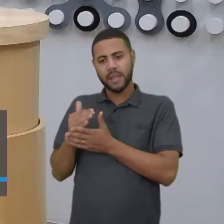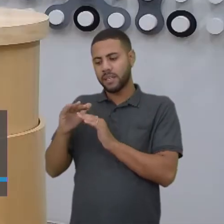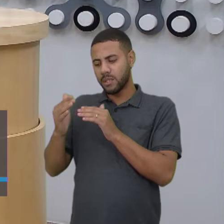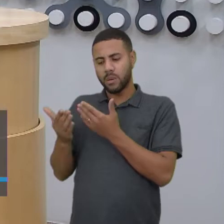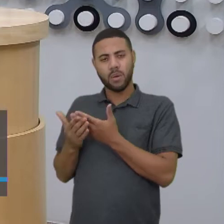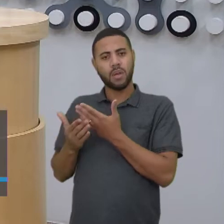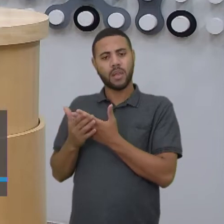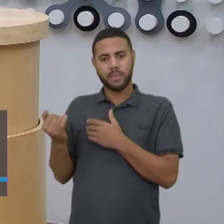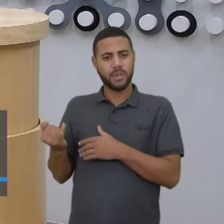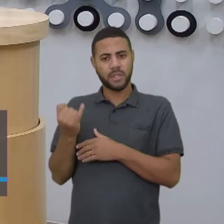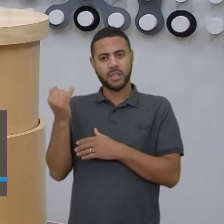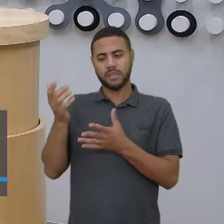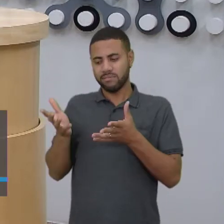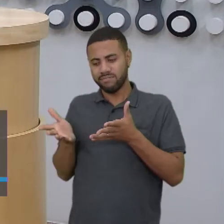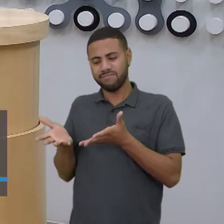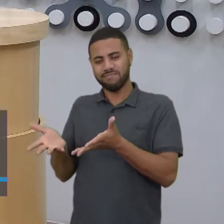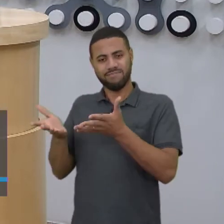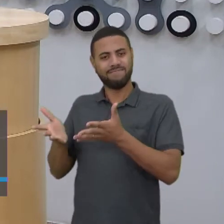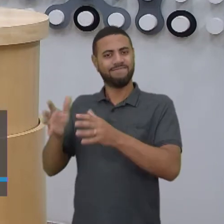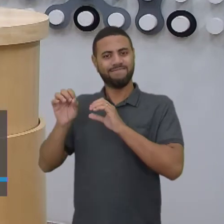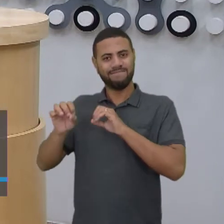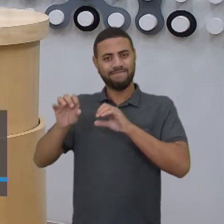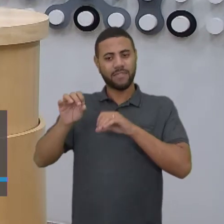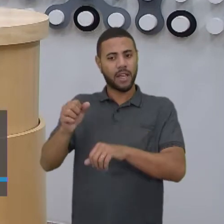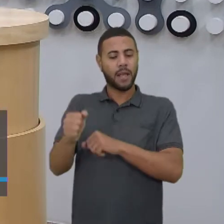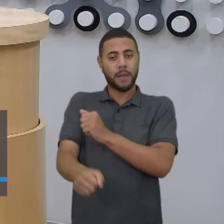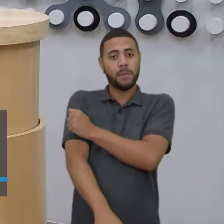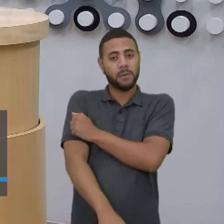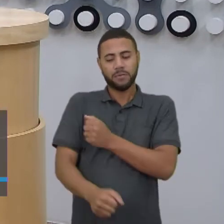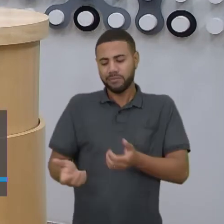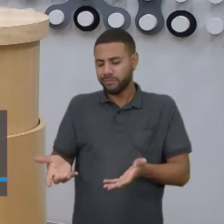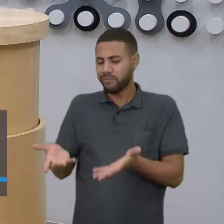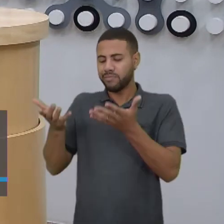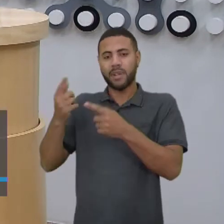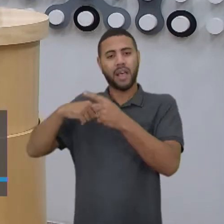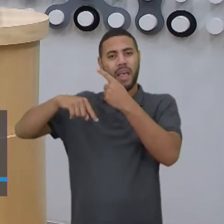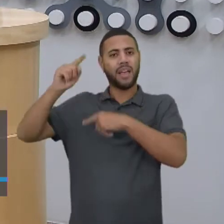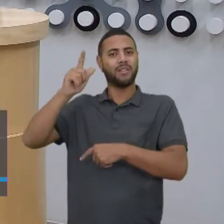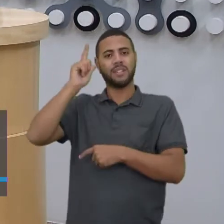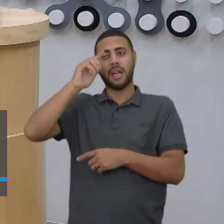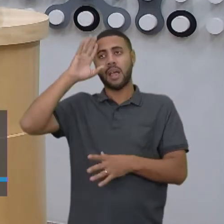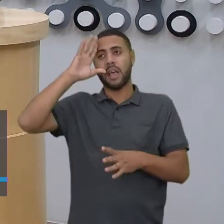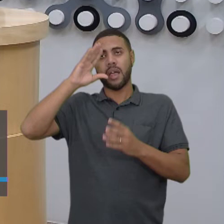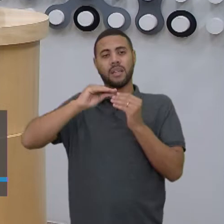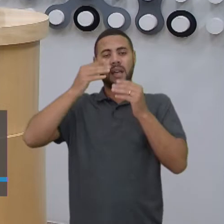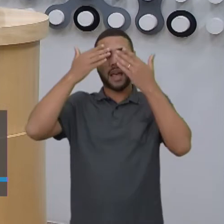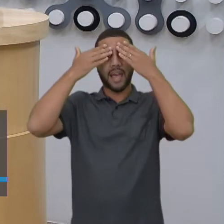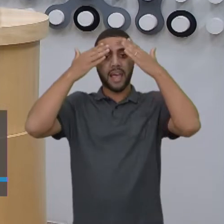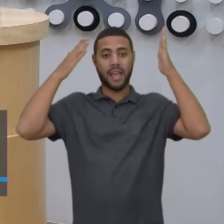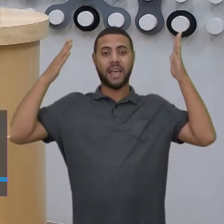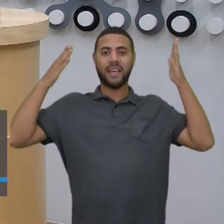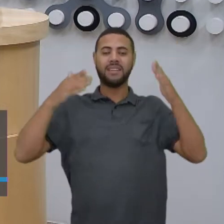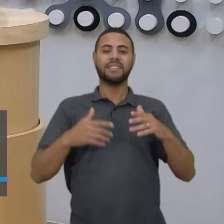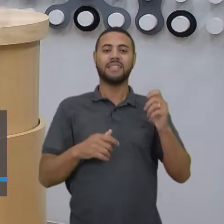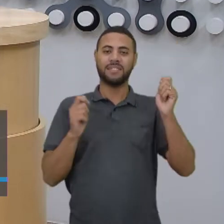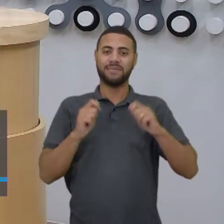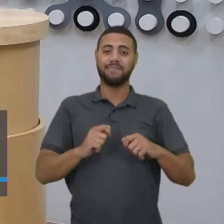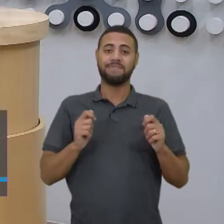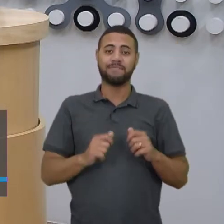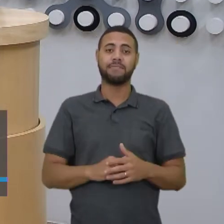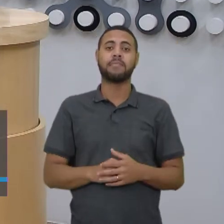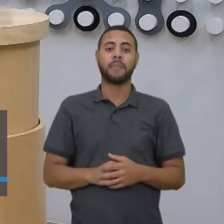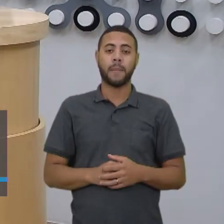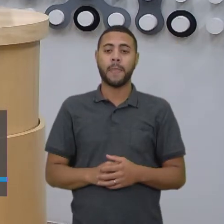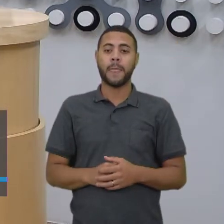escola. Eu acho que a escola é o que dá a base aí para que as coisas aconteçam. Então,